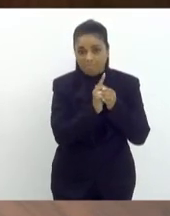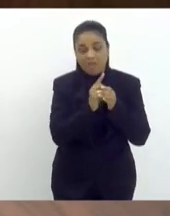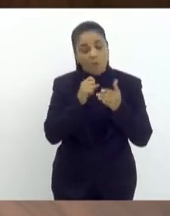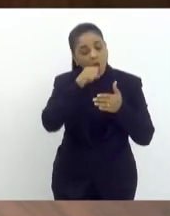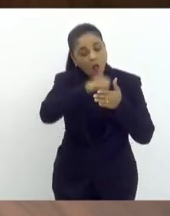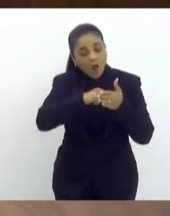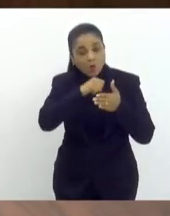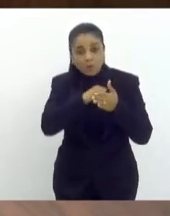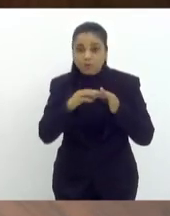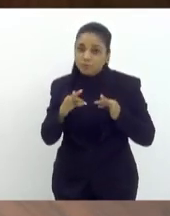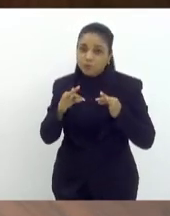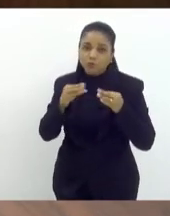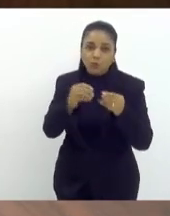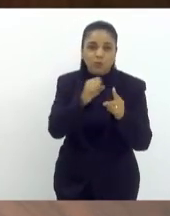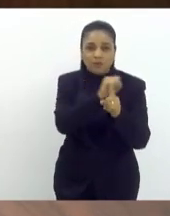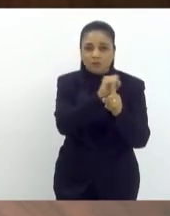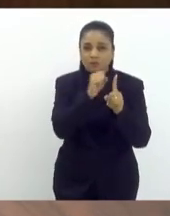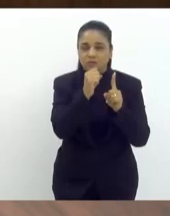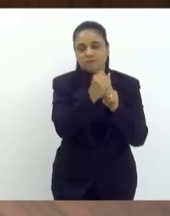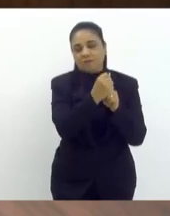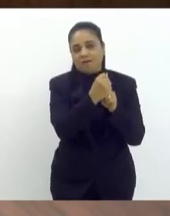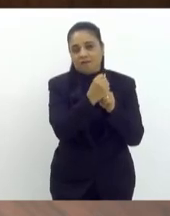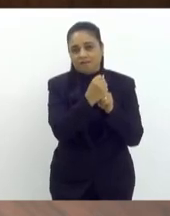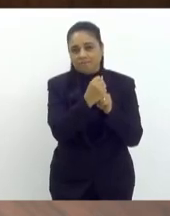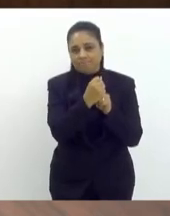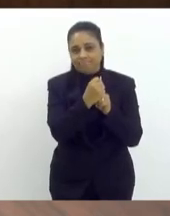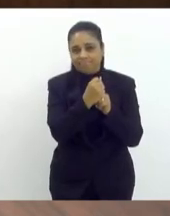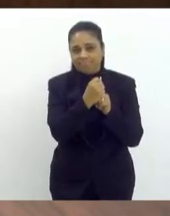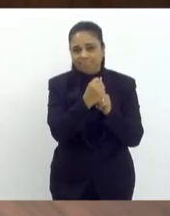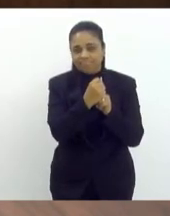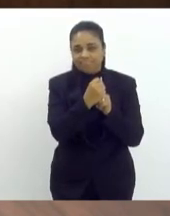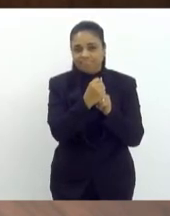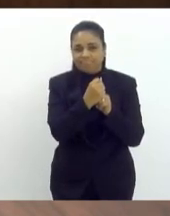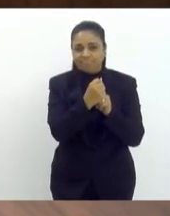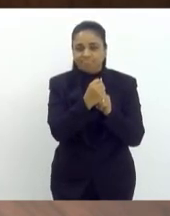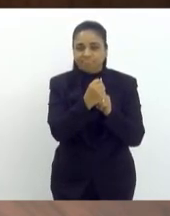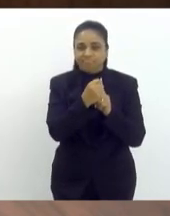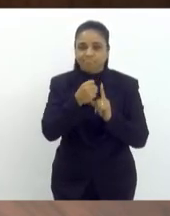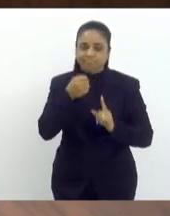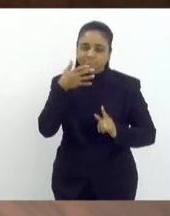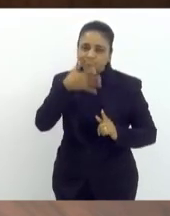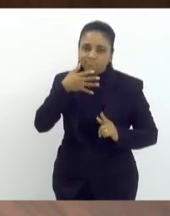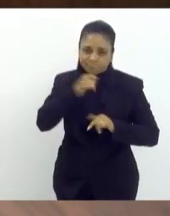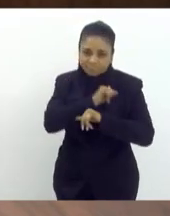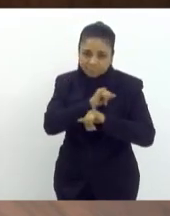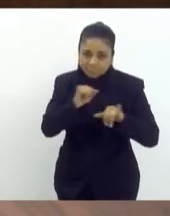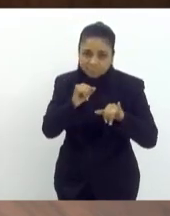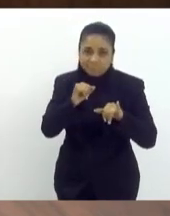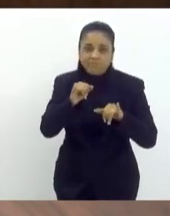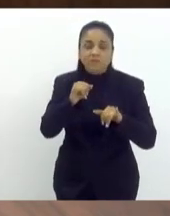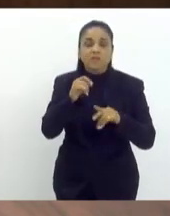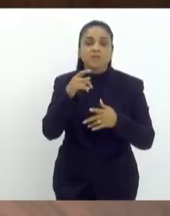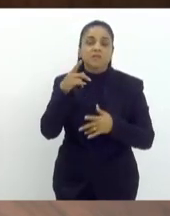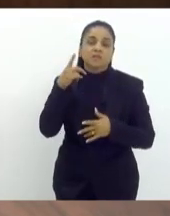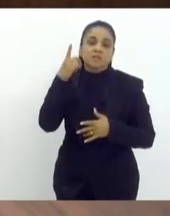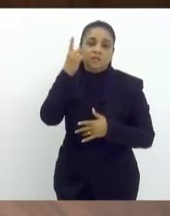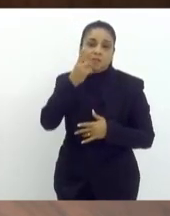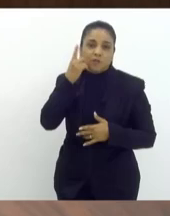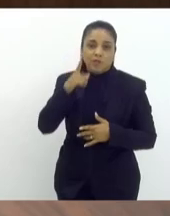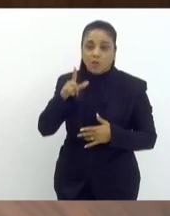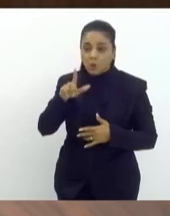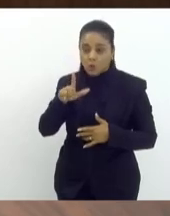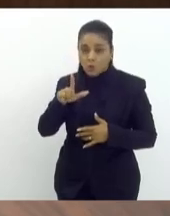nós né de toda a sociedade e faço couro ao que disse a nobre deputada Lucinha porque